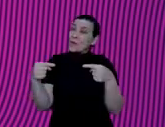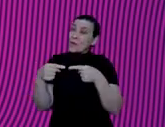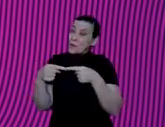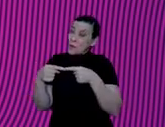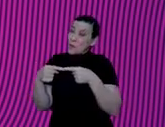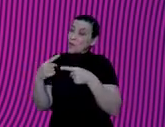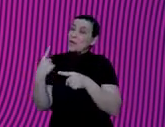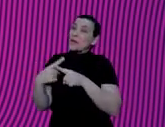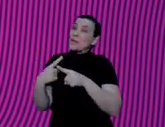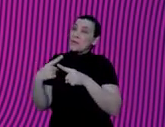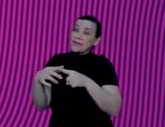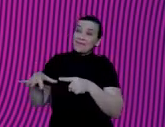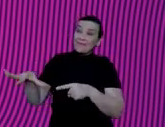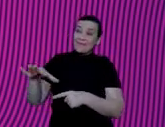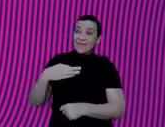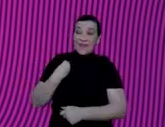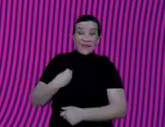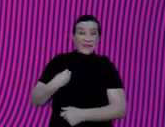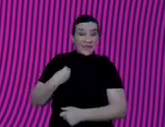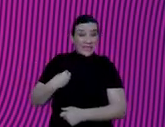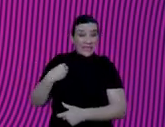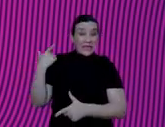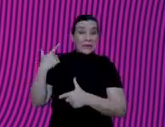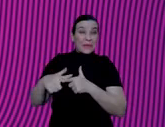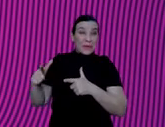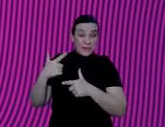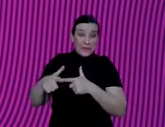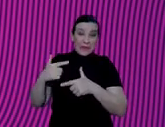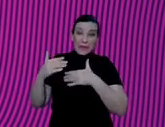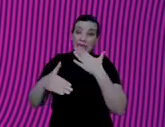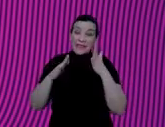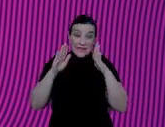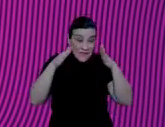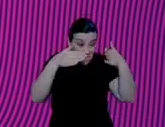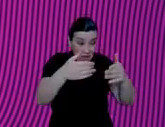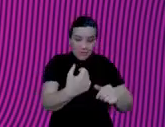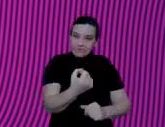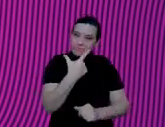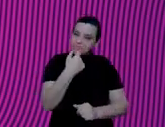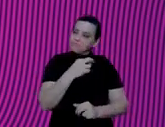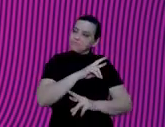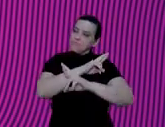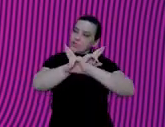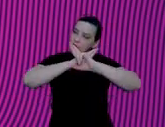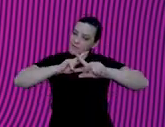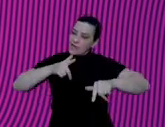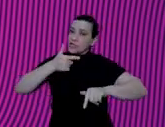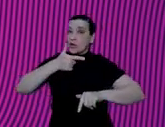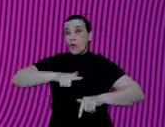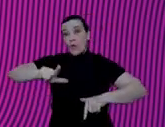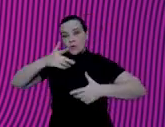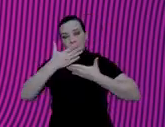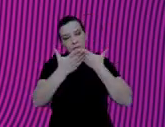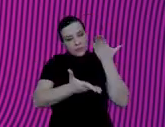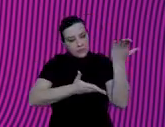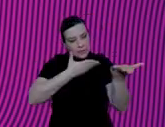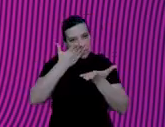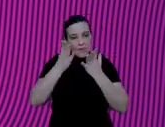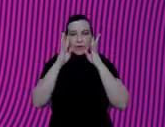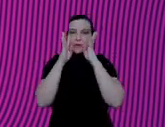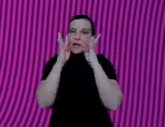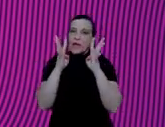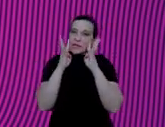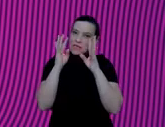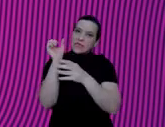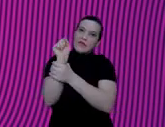apostar unicamente na resposta farmacológica, né, e desenvolver outras respostas, seja da fisioterapia, da atividade